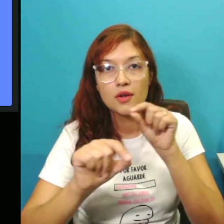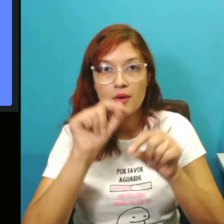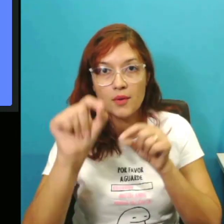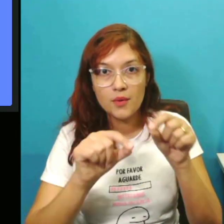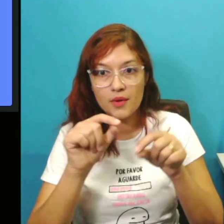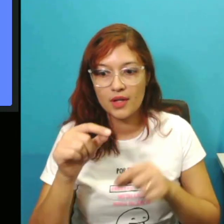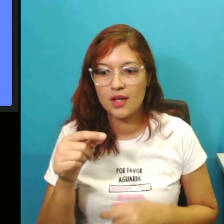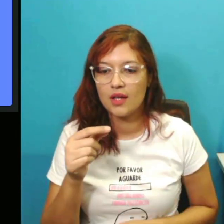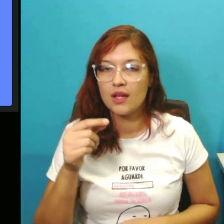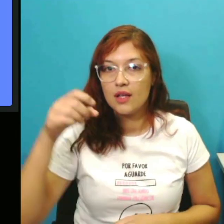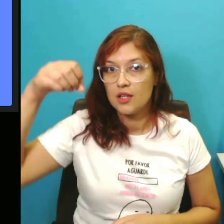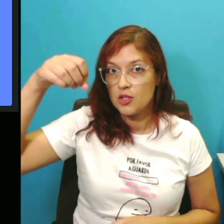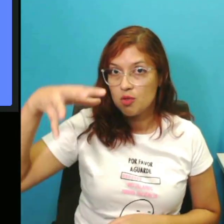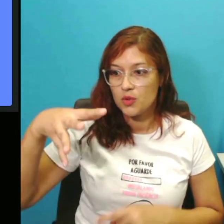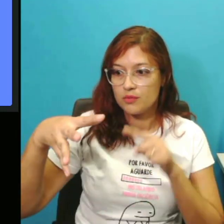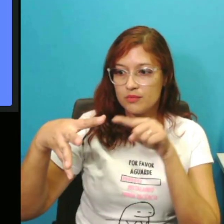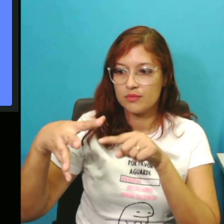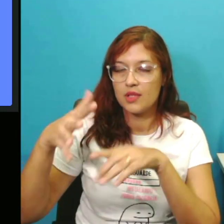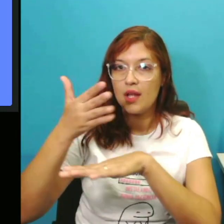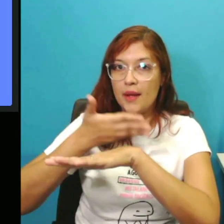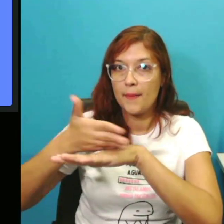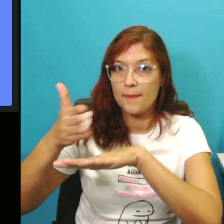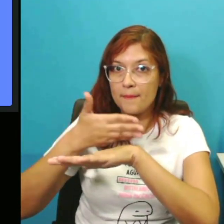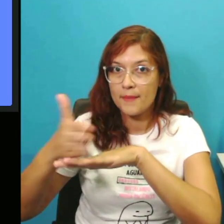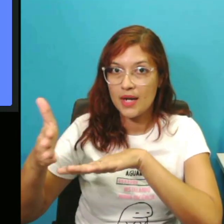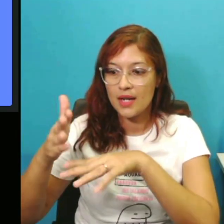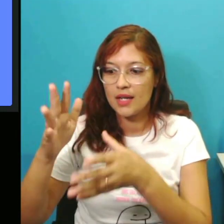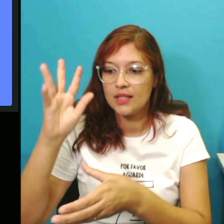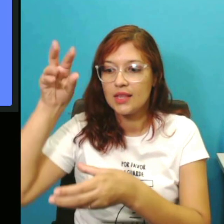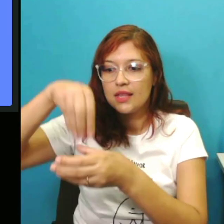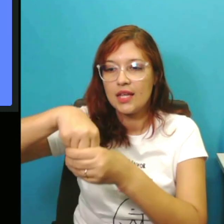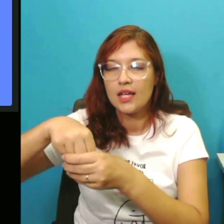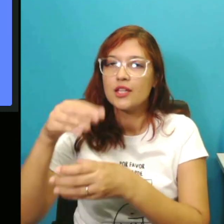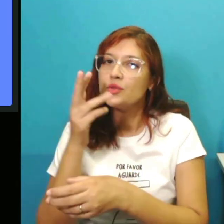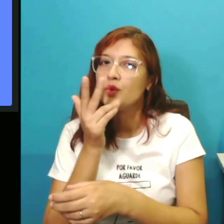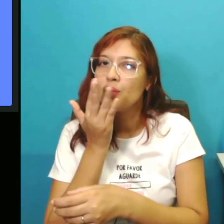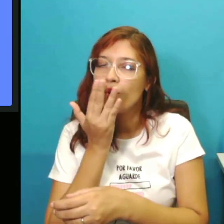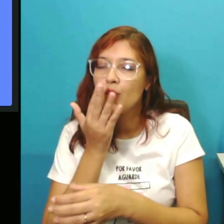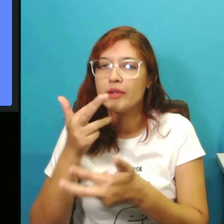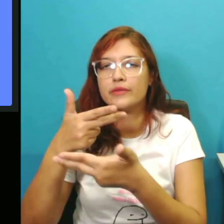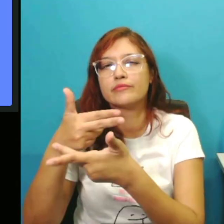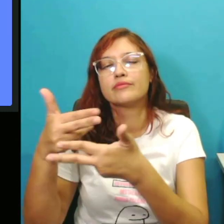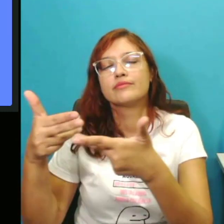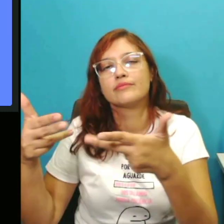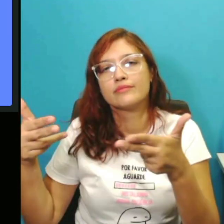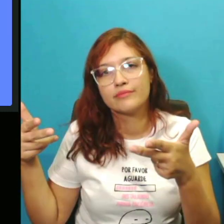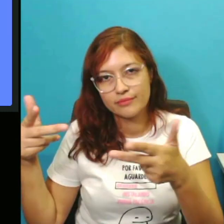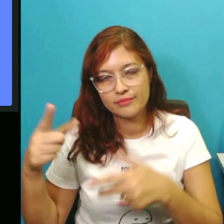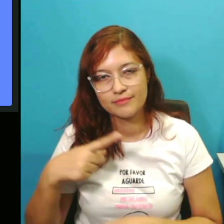cores, provando que a luz branca ela é composta por várias cores.